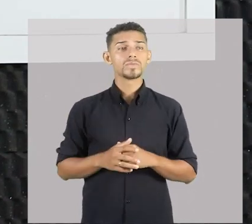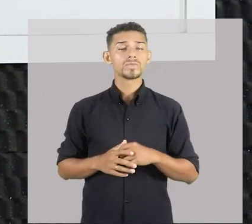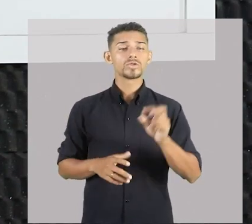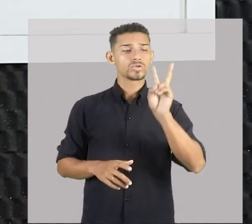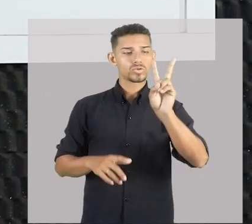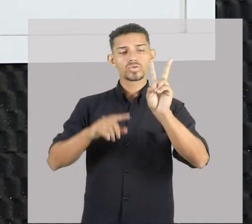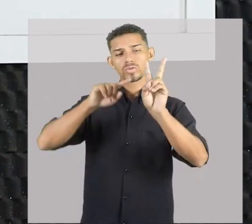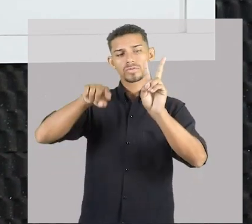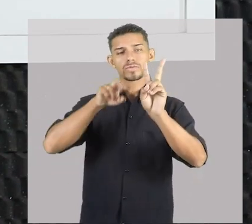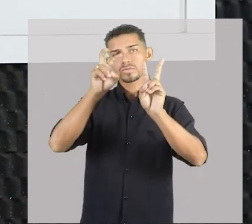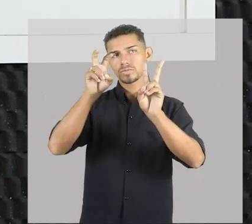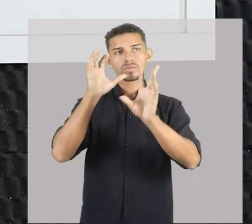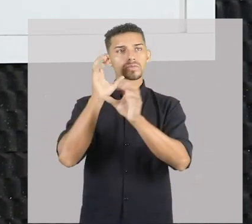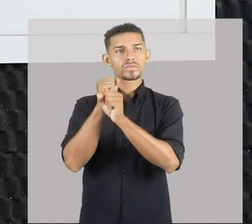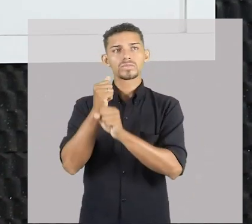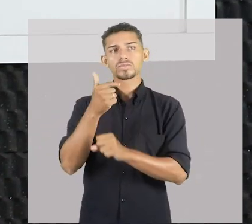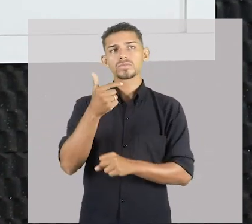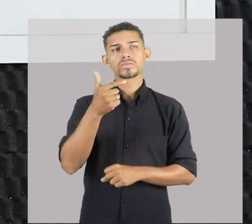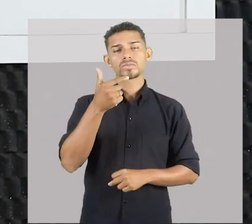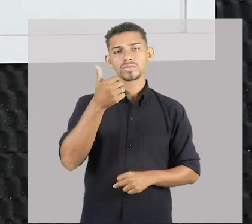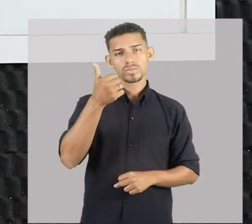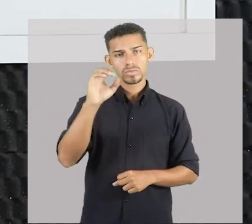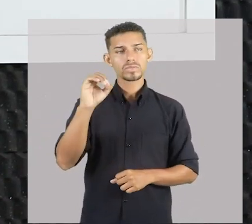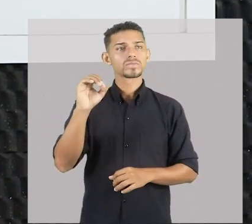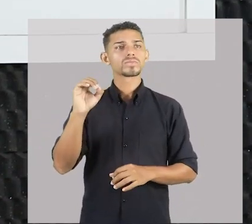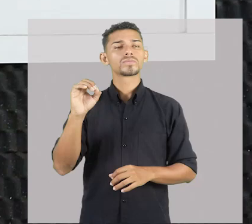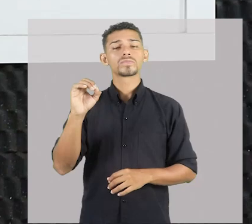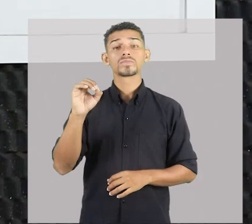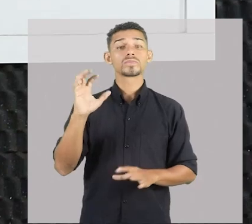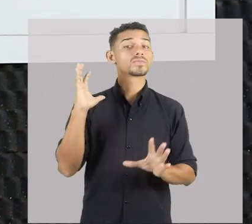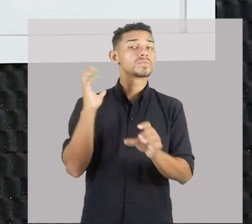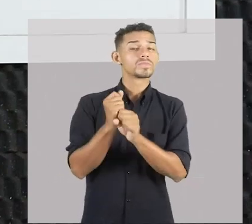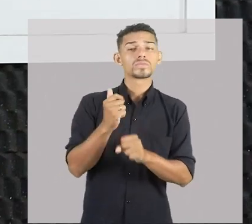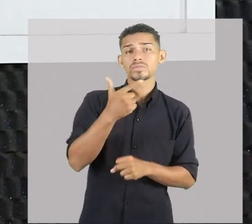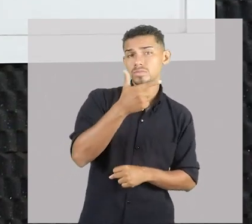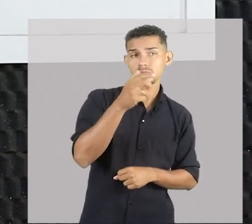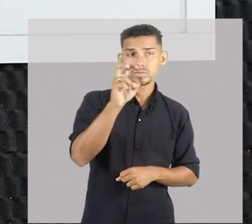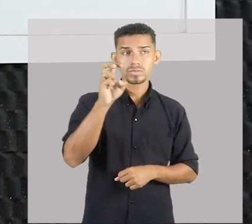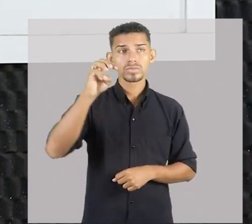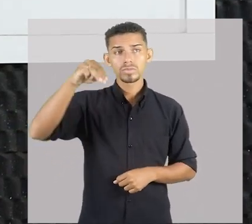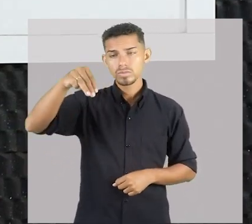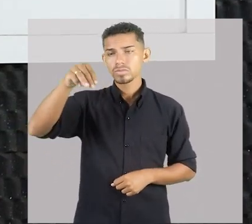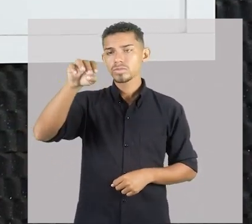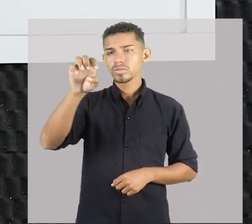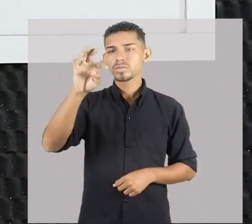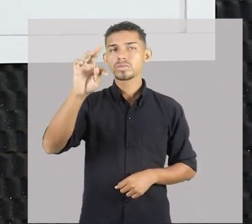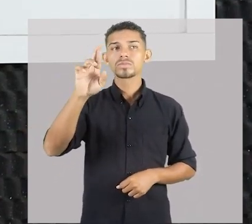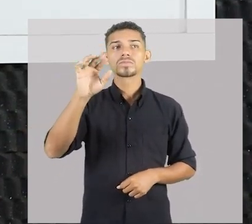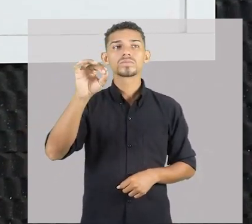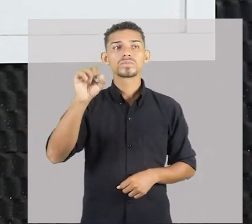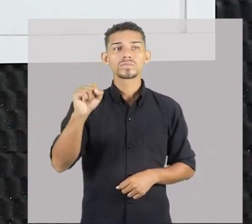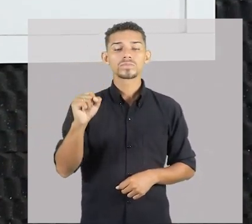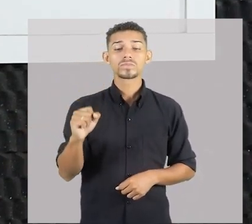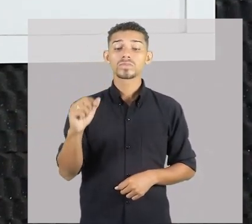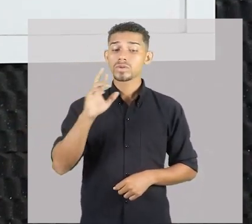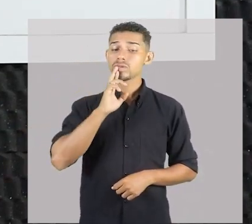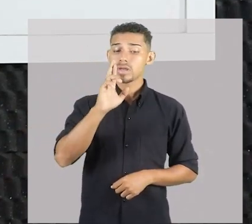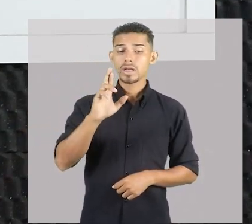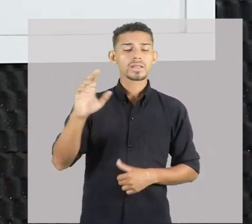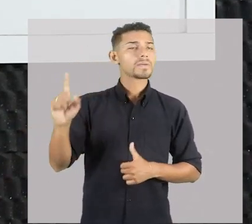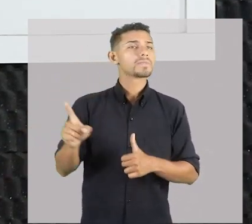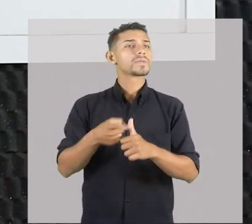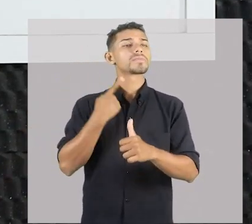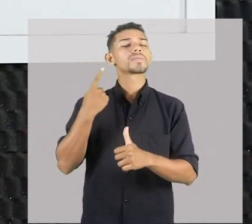2,5 vezes 10, 25 metros. Tá aqui a resposta da nossa primeira